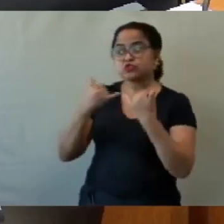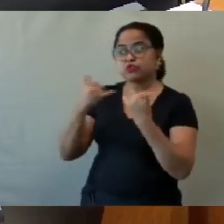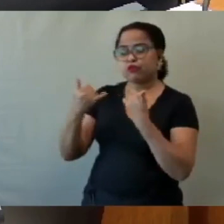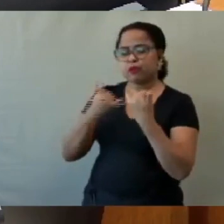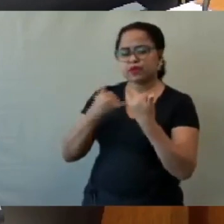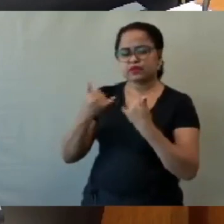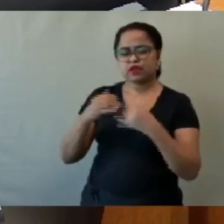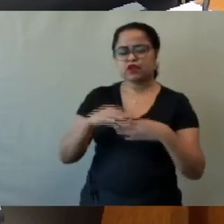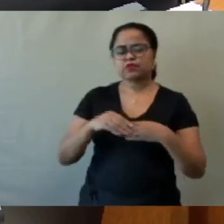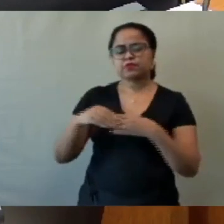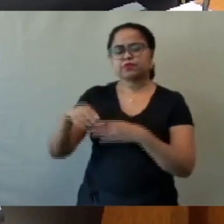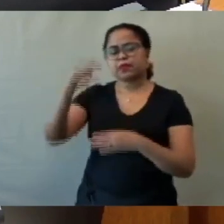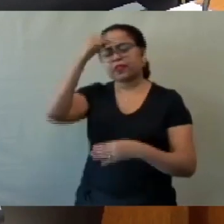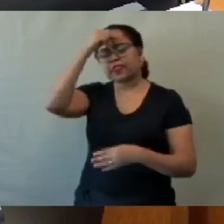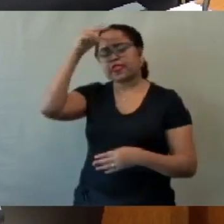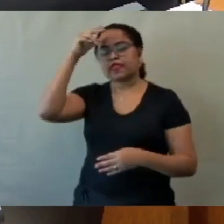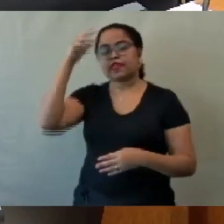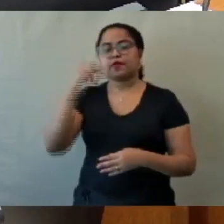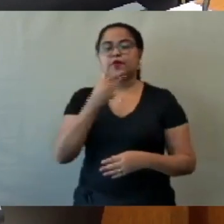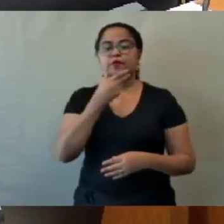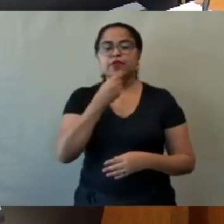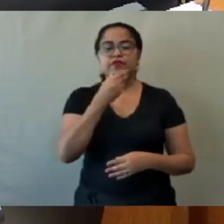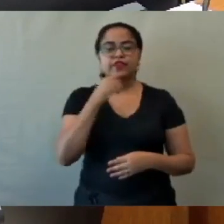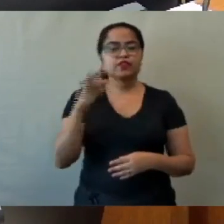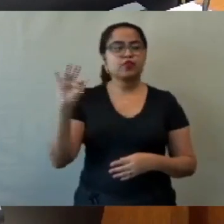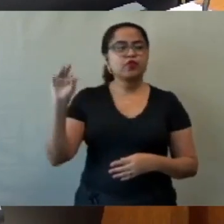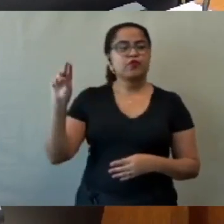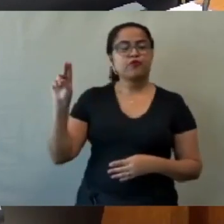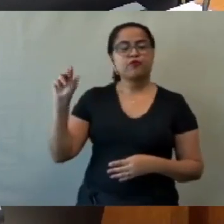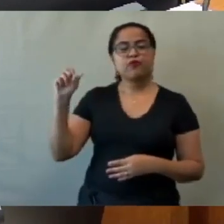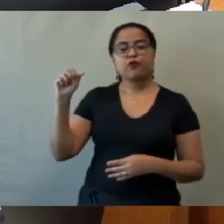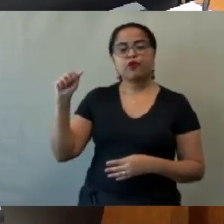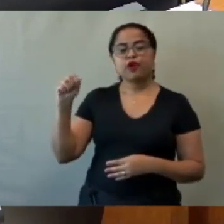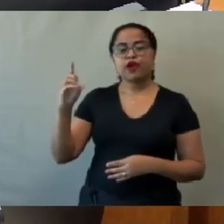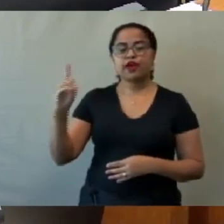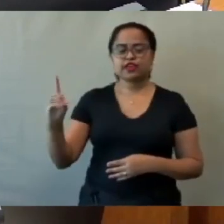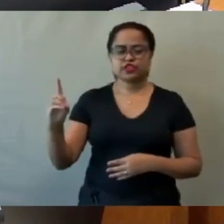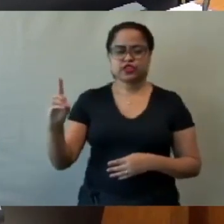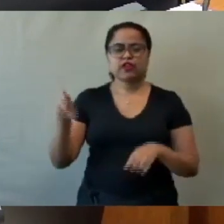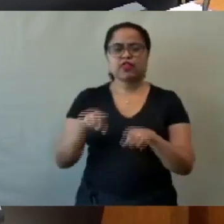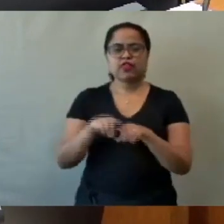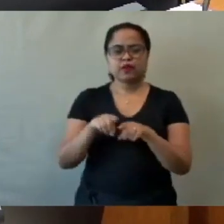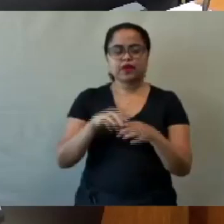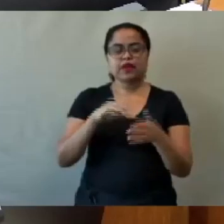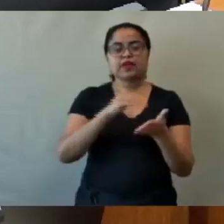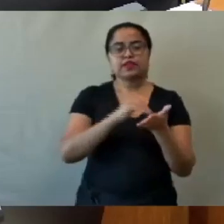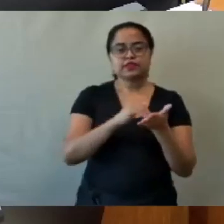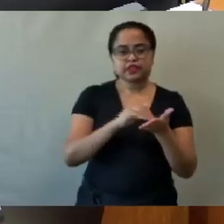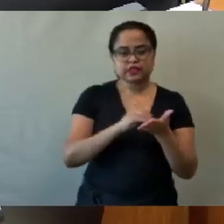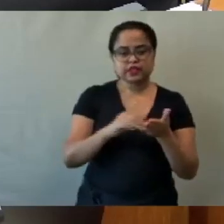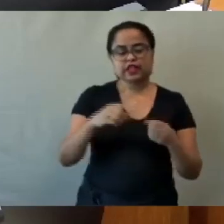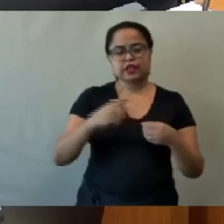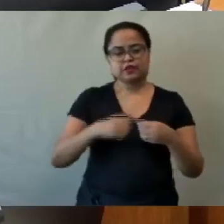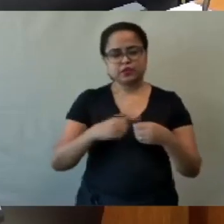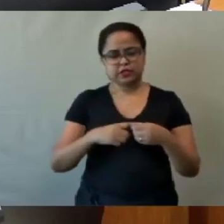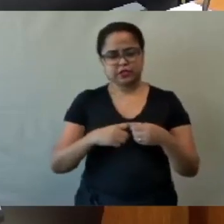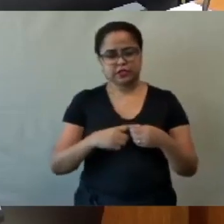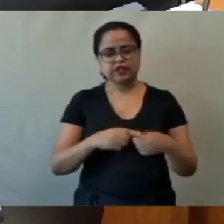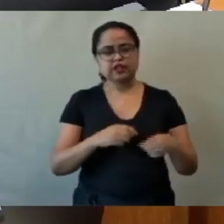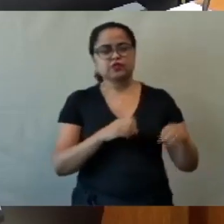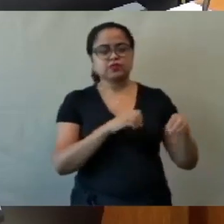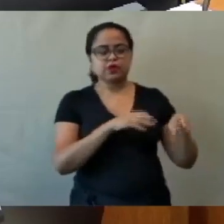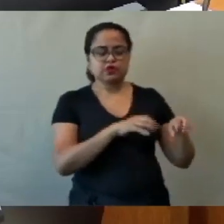Destinatário, prefeito de Belo Horizonte, Fuad, e Secretaria Municipal de Educação.